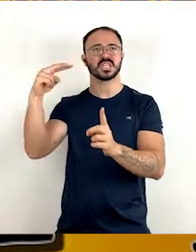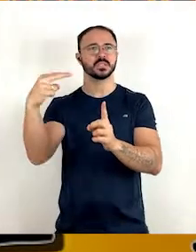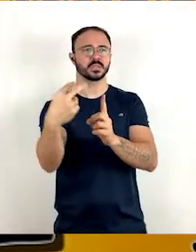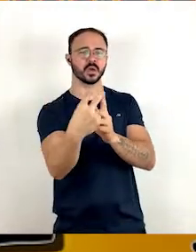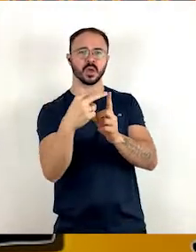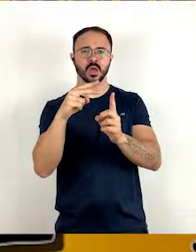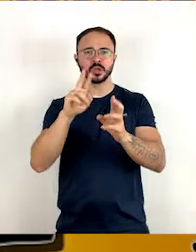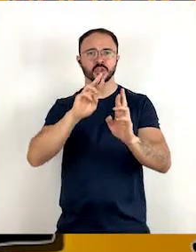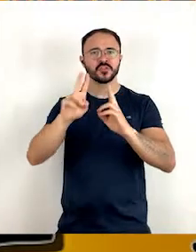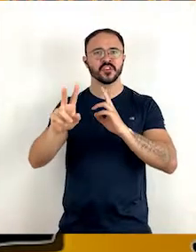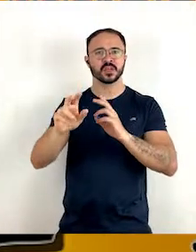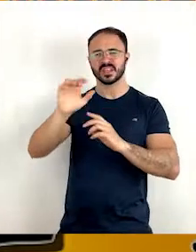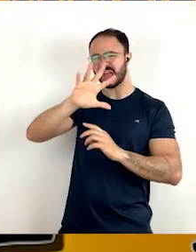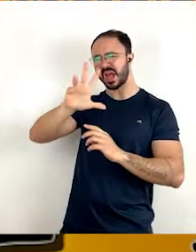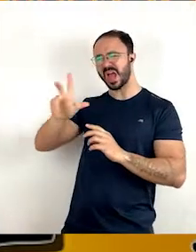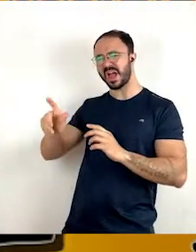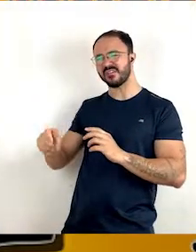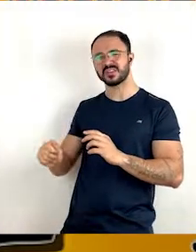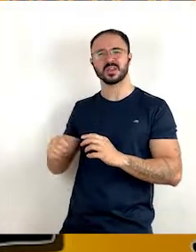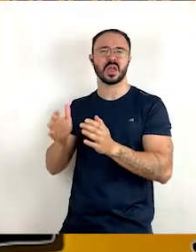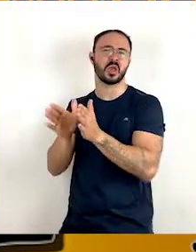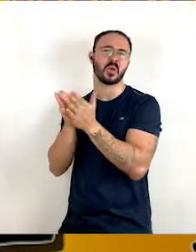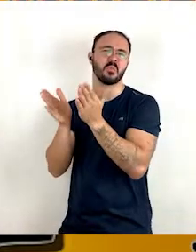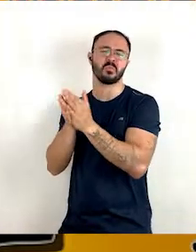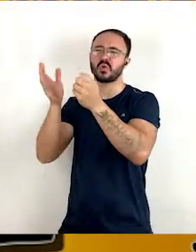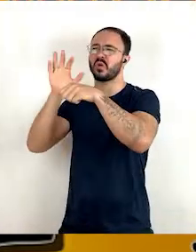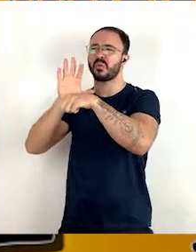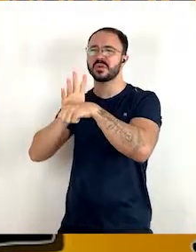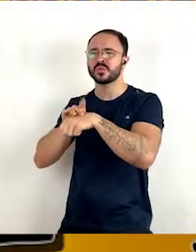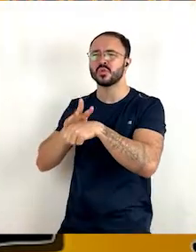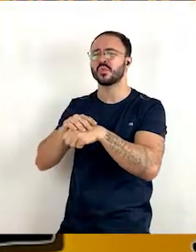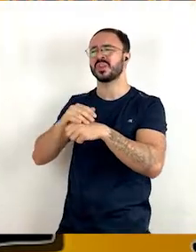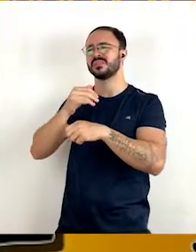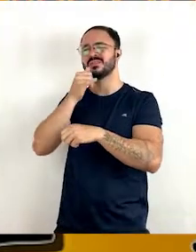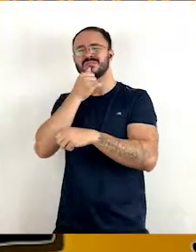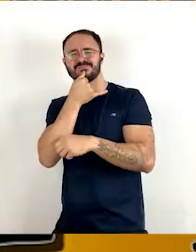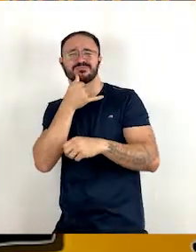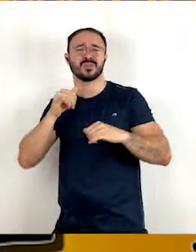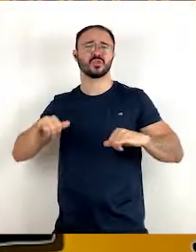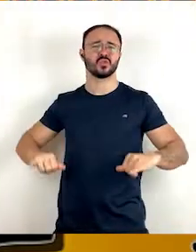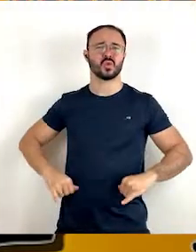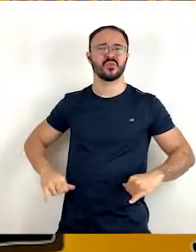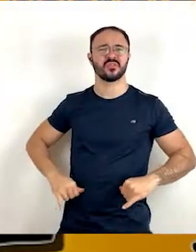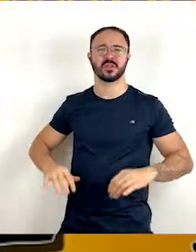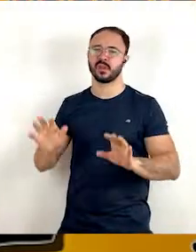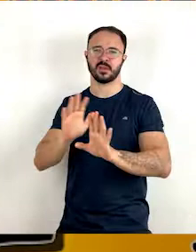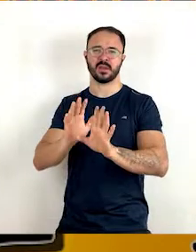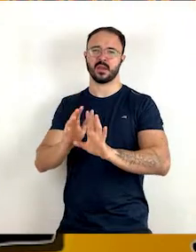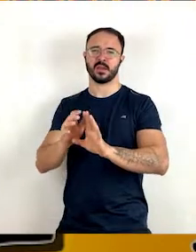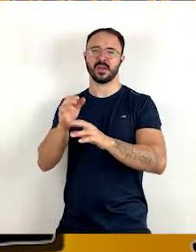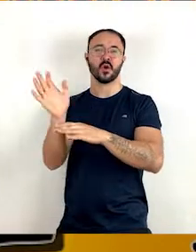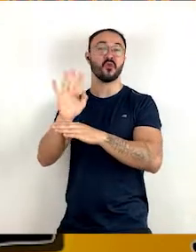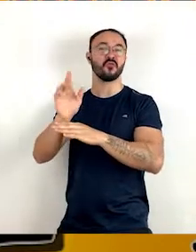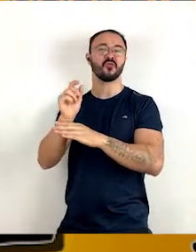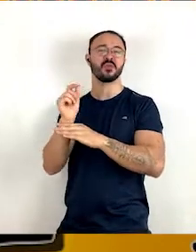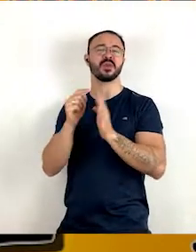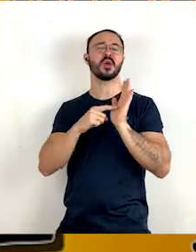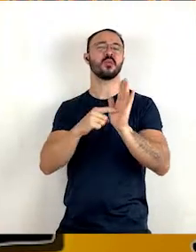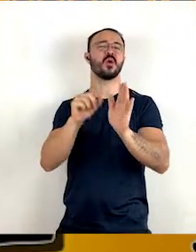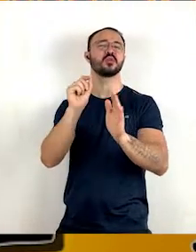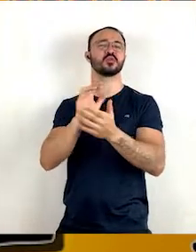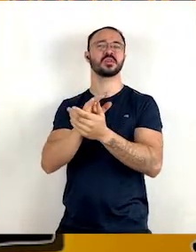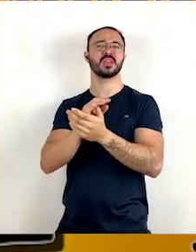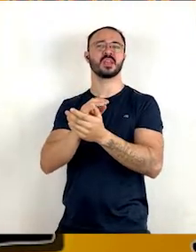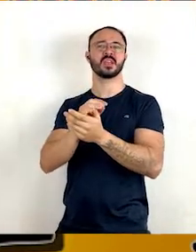de África empobrecida, de África de mazela, da África das doenças. Ali nós temos um reino muito rico,